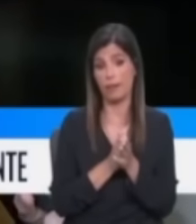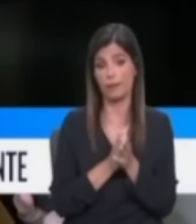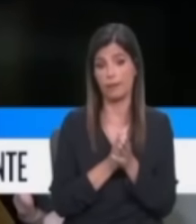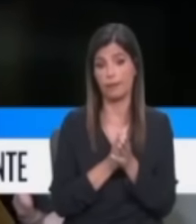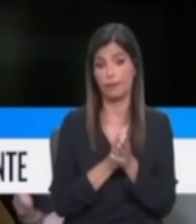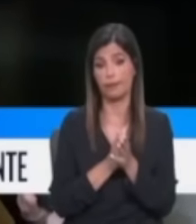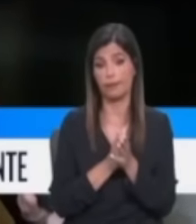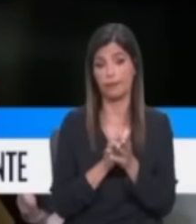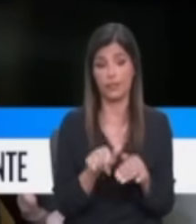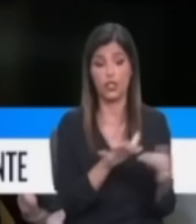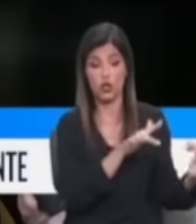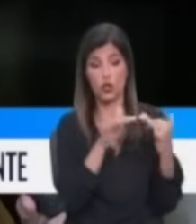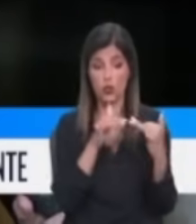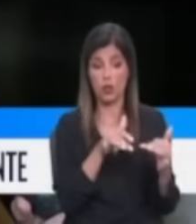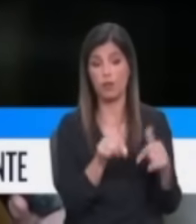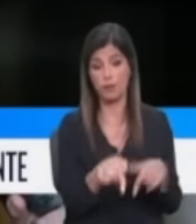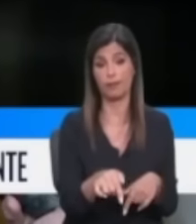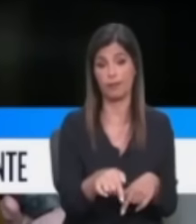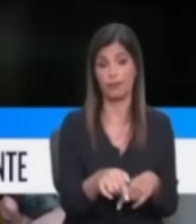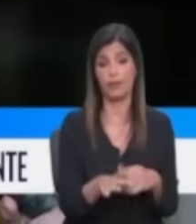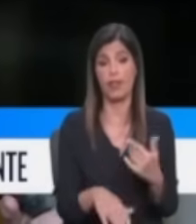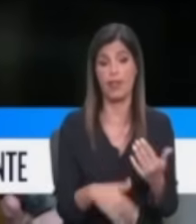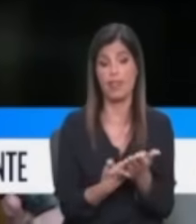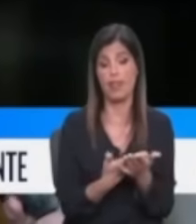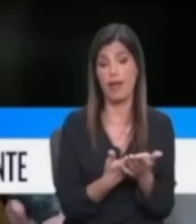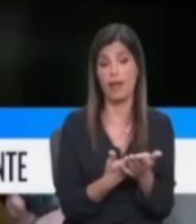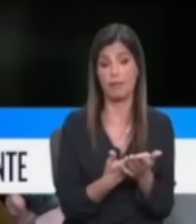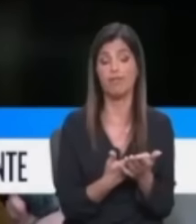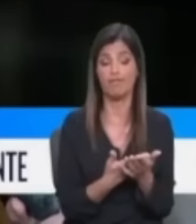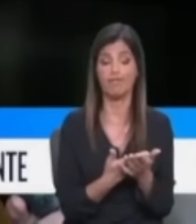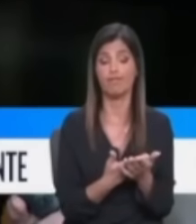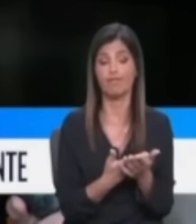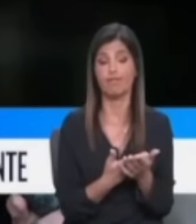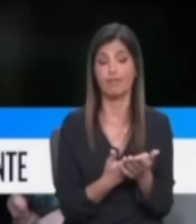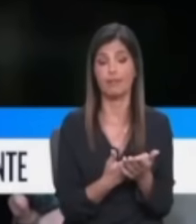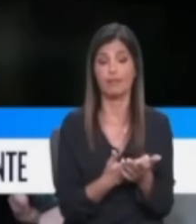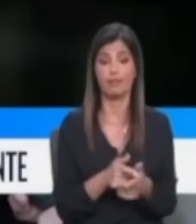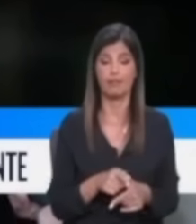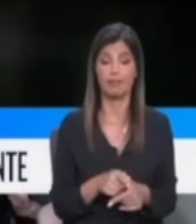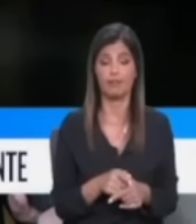este desafio de futebol acabou por criar objetivamente para